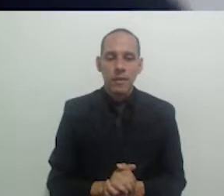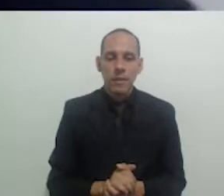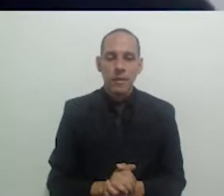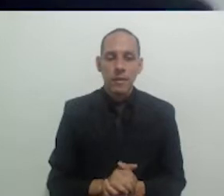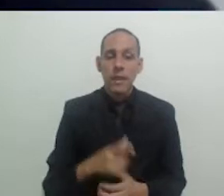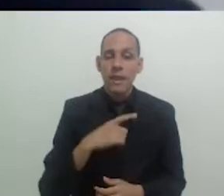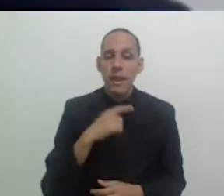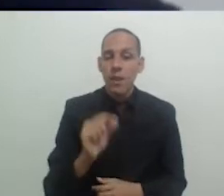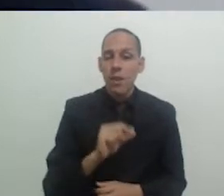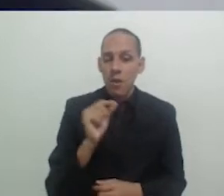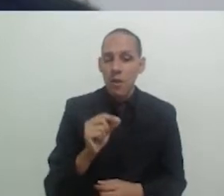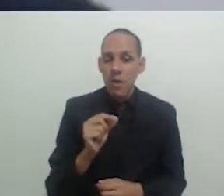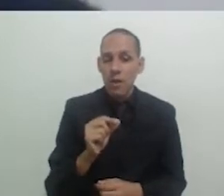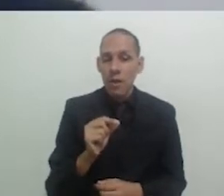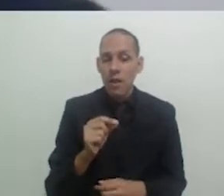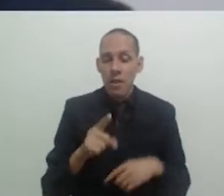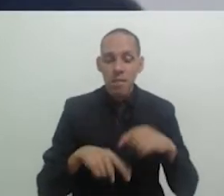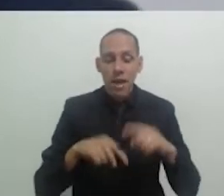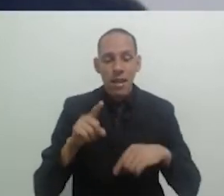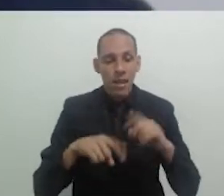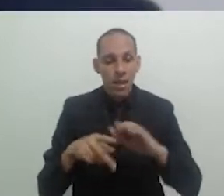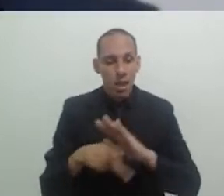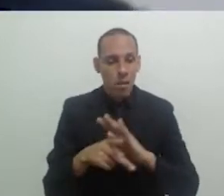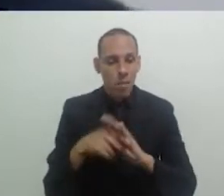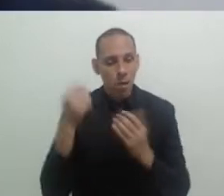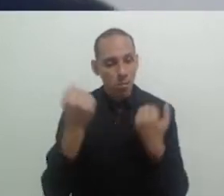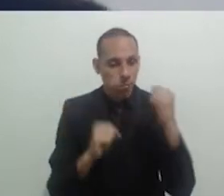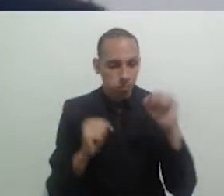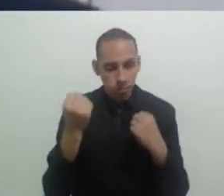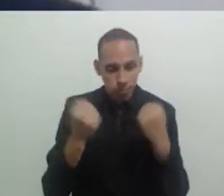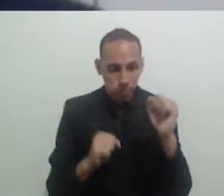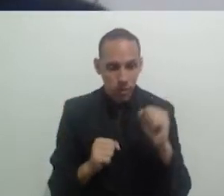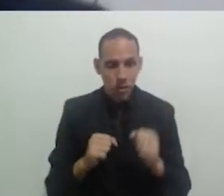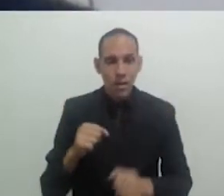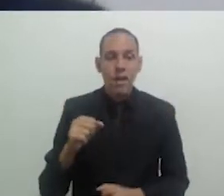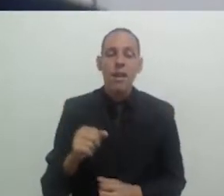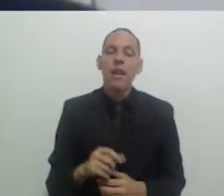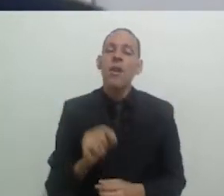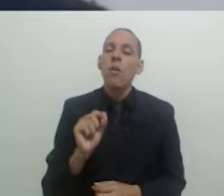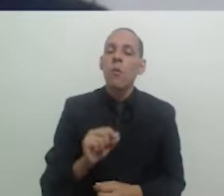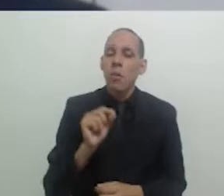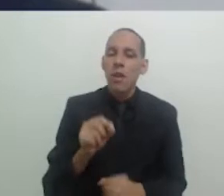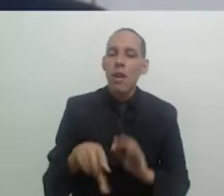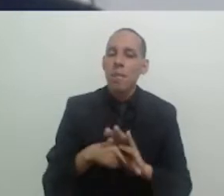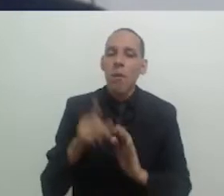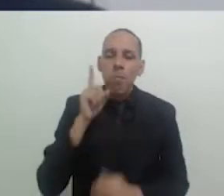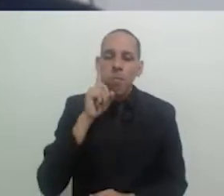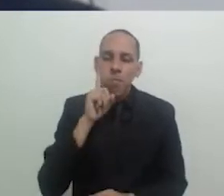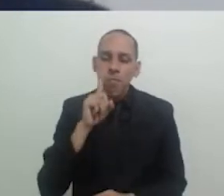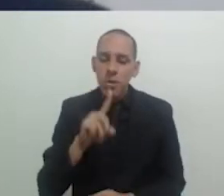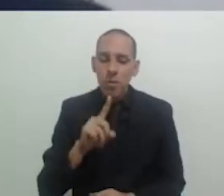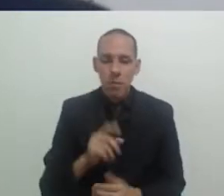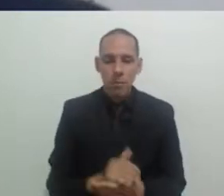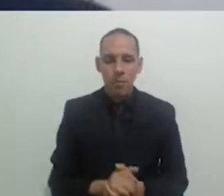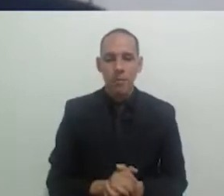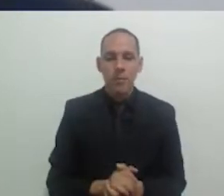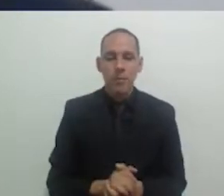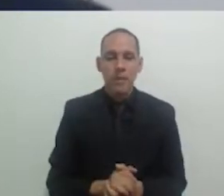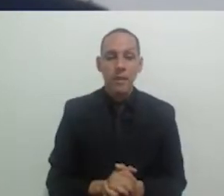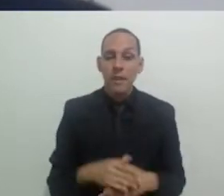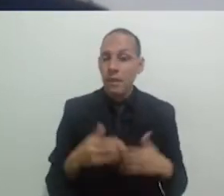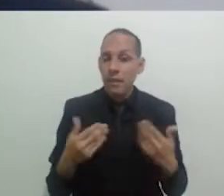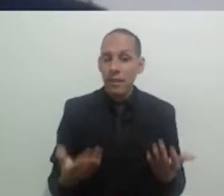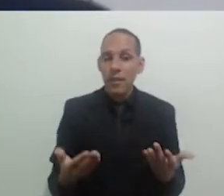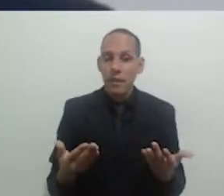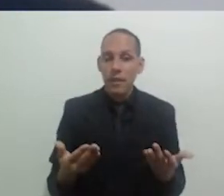ser utilizado nessa usina de dessalinização é dolarizado. Ele vem dos Estados Unidos, esse material. Portanto, para atrair empresas